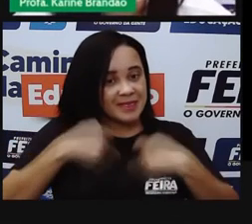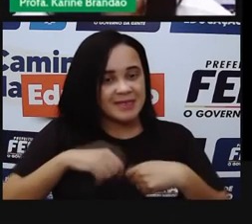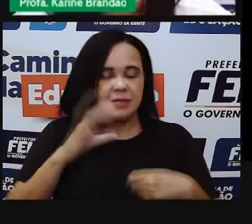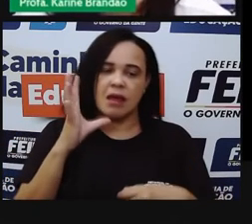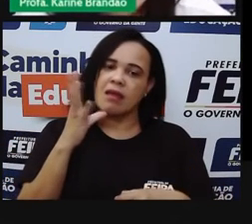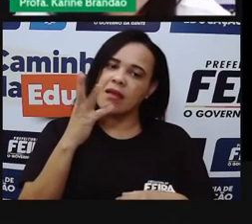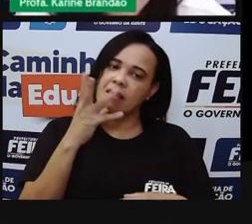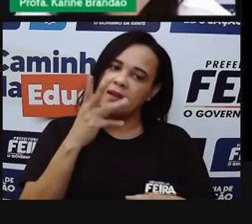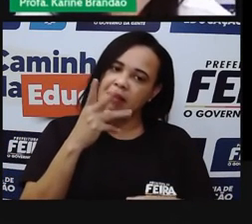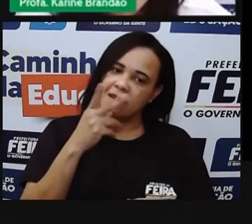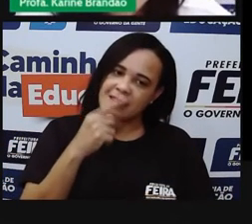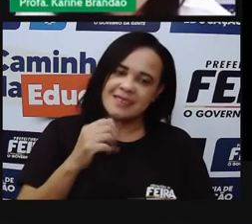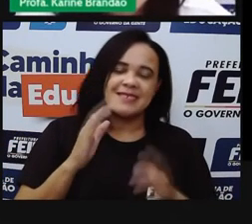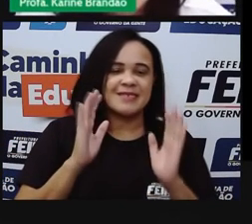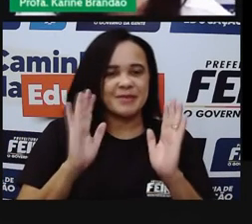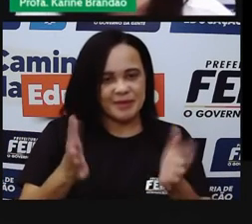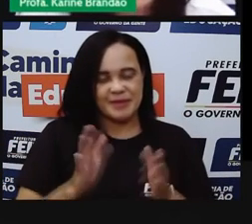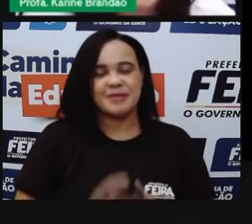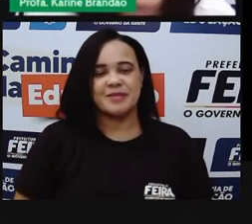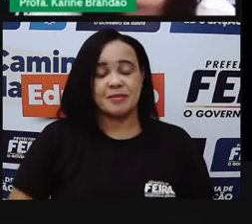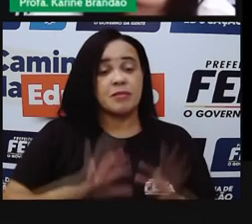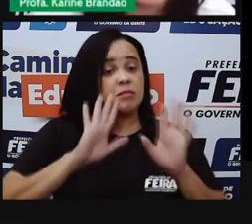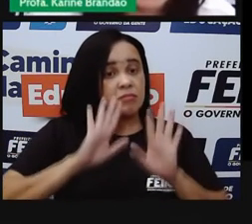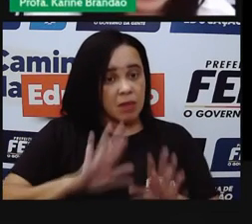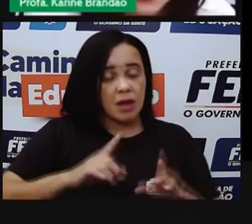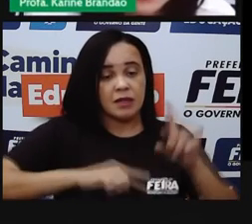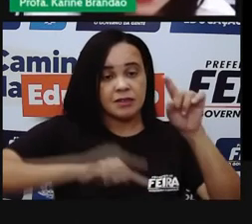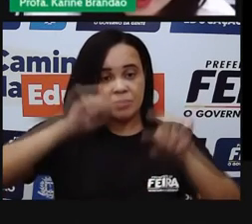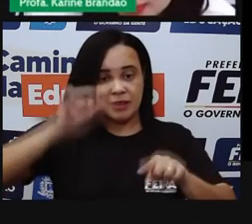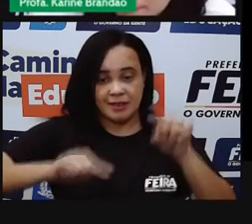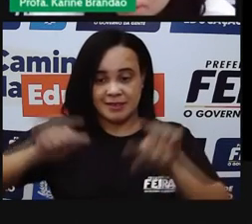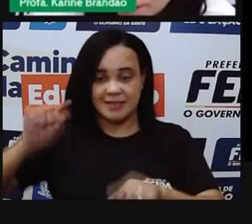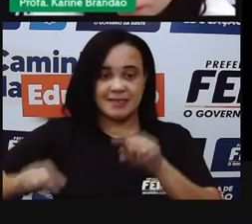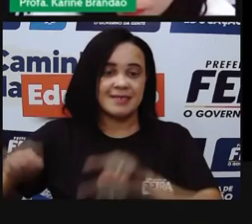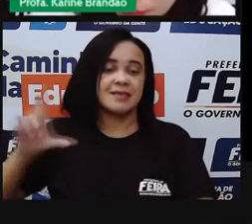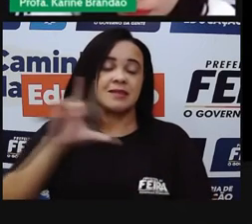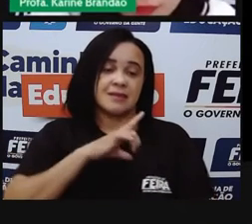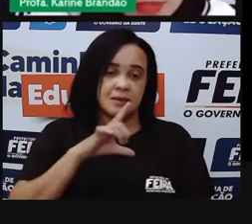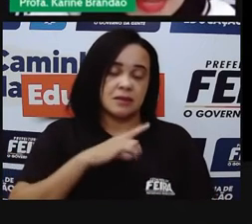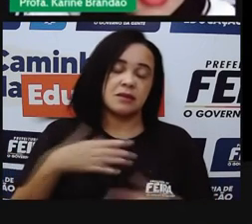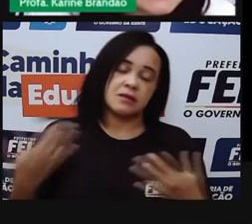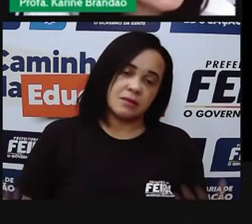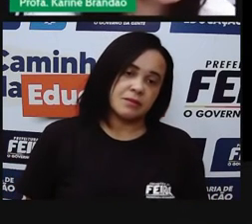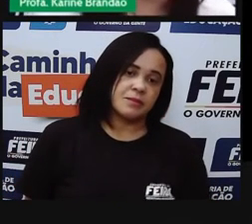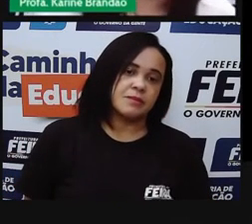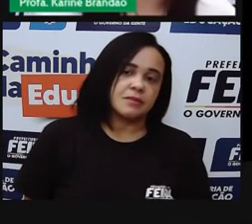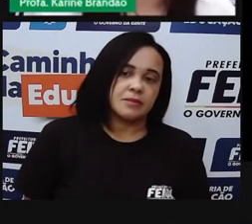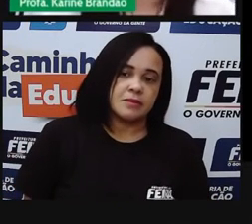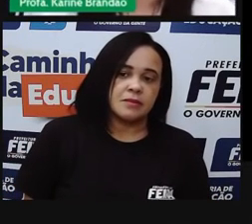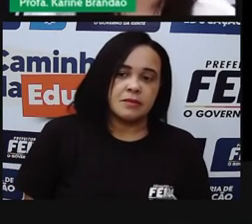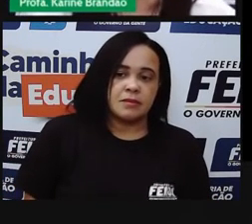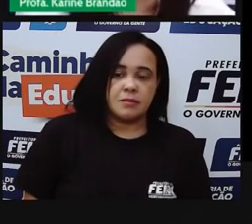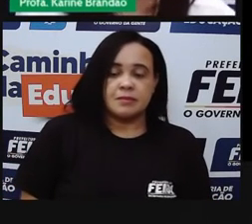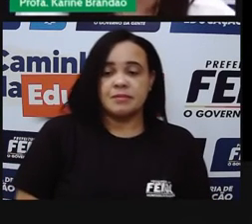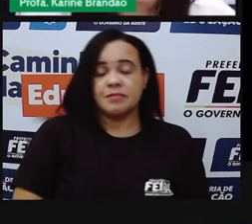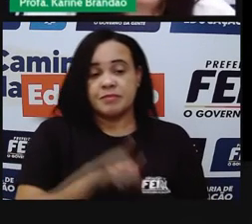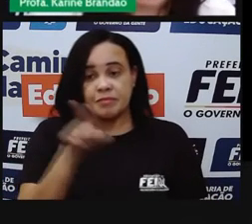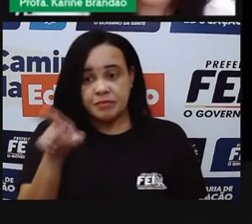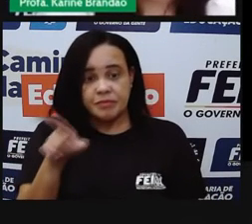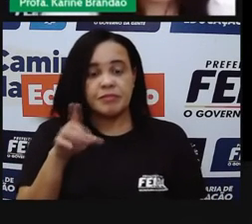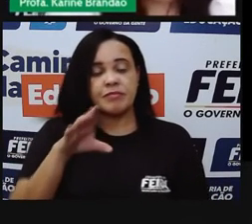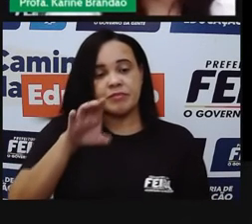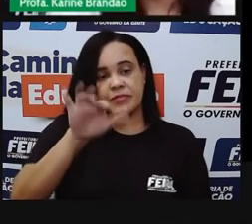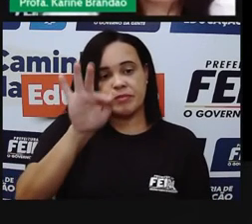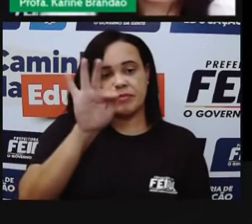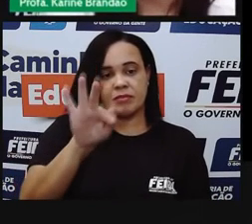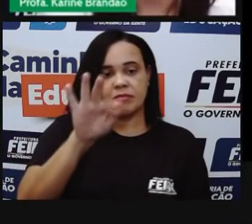que ela gera variação. Tranquilo? Ok até aqui? E aí, existe a fecundação. Quando a